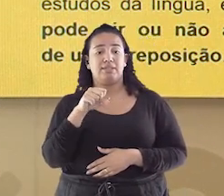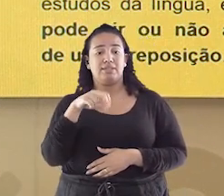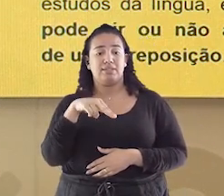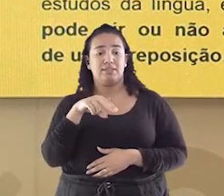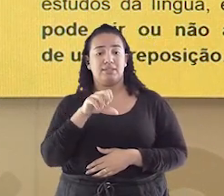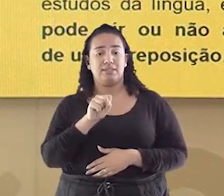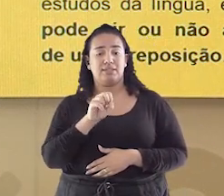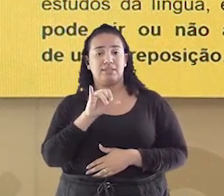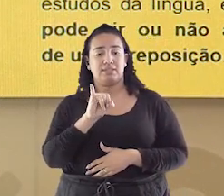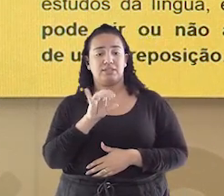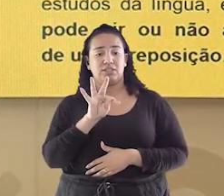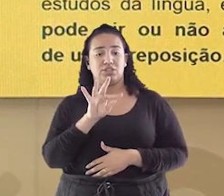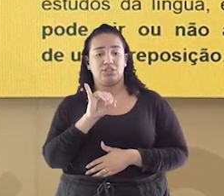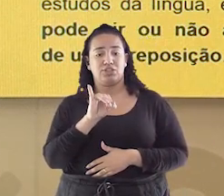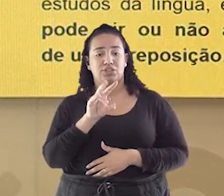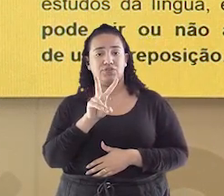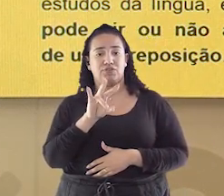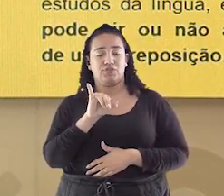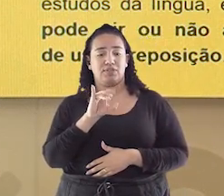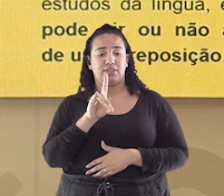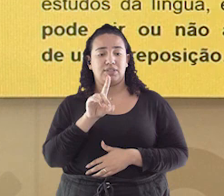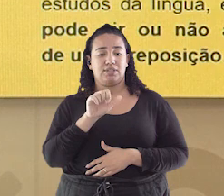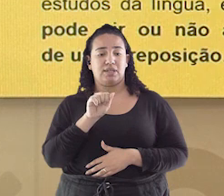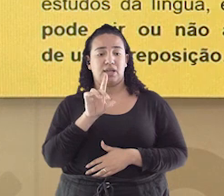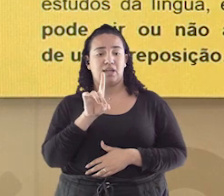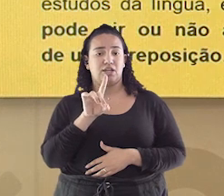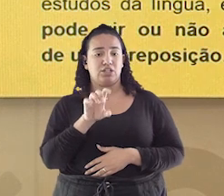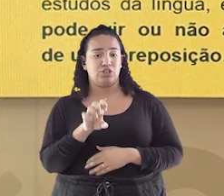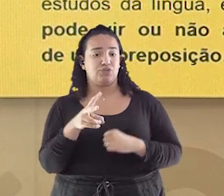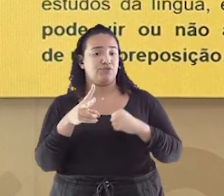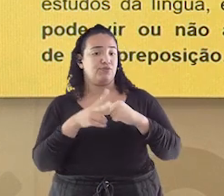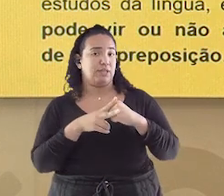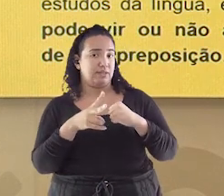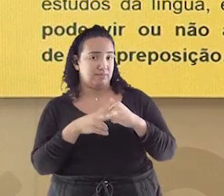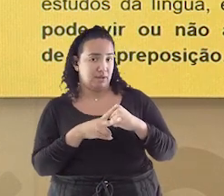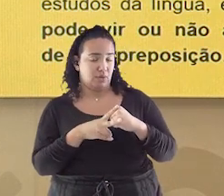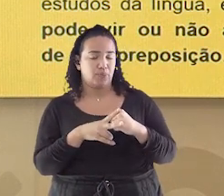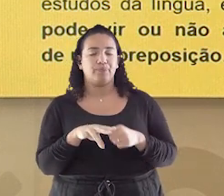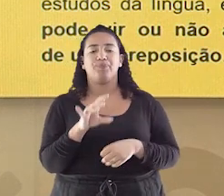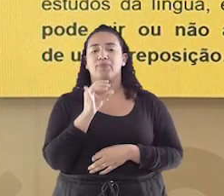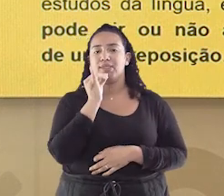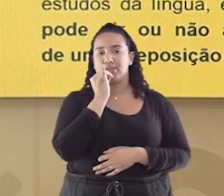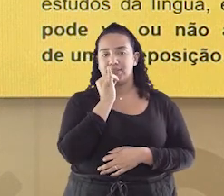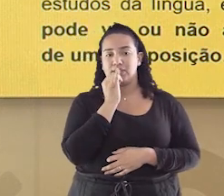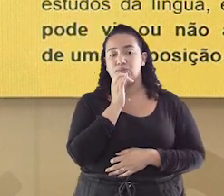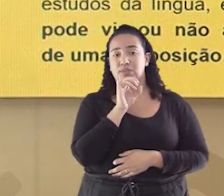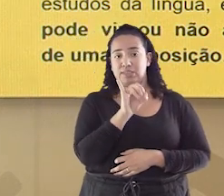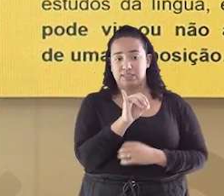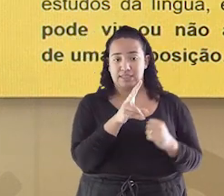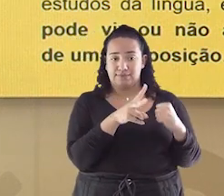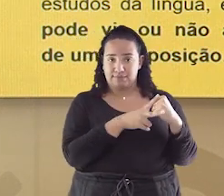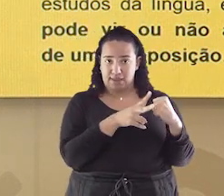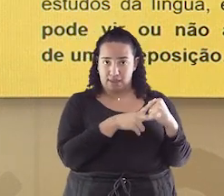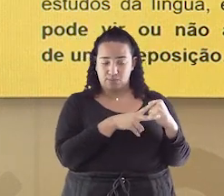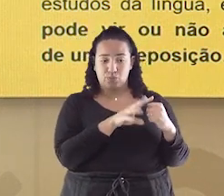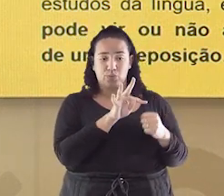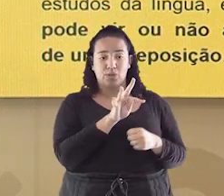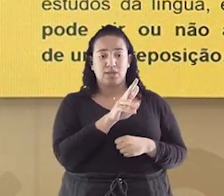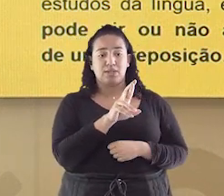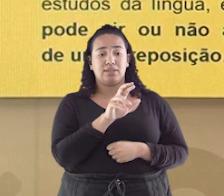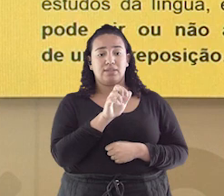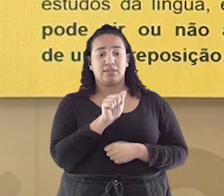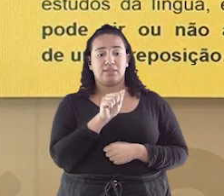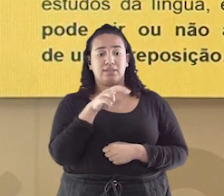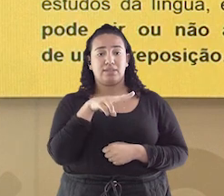uma relação entre o verbo e os seus complementos. Quando dizemos que um verbo é transitivo, entendemos que